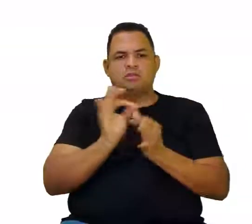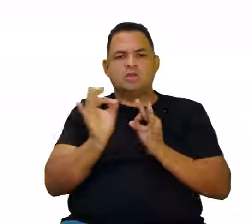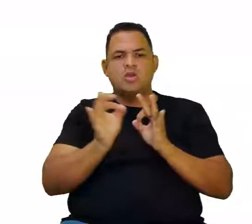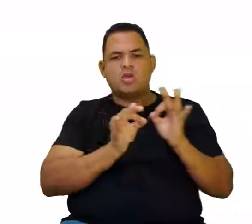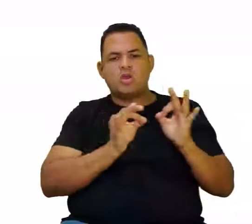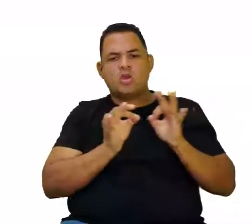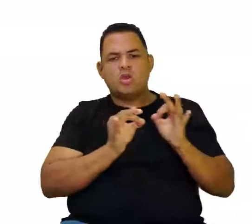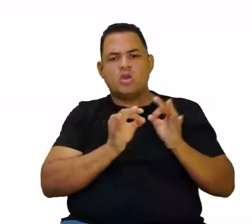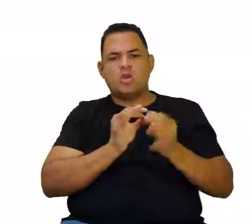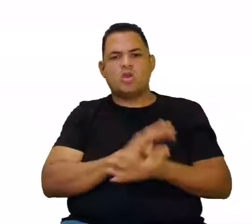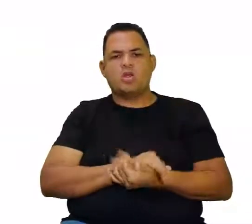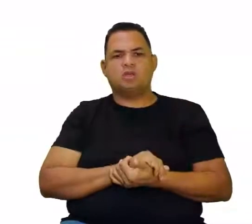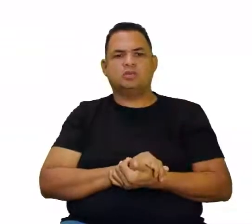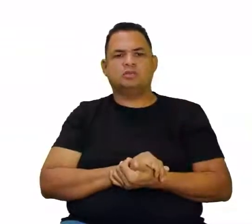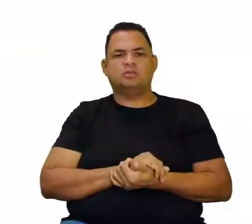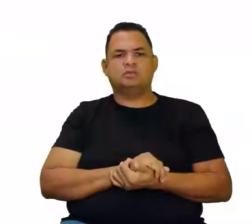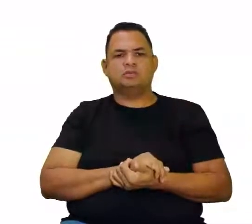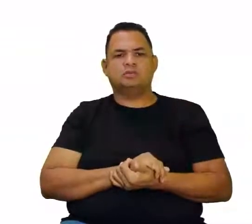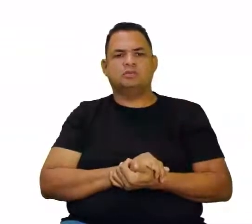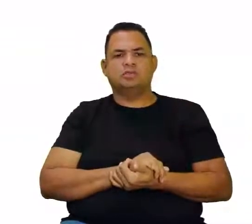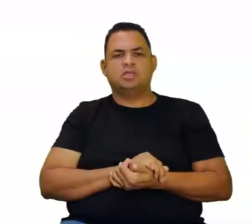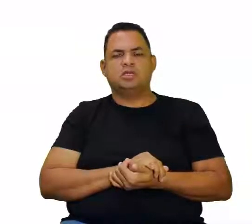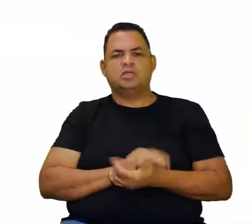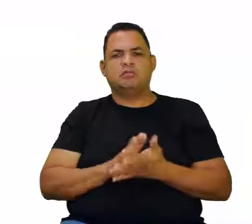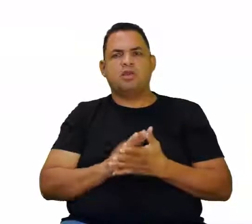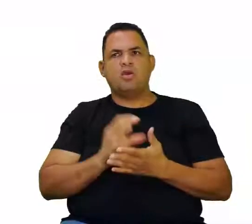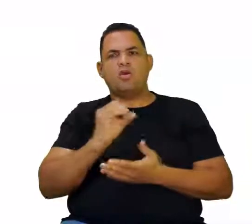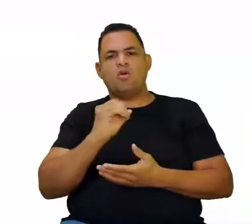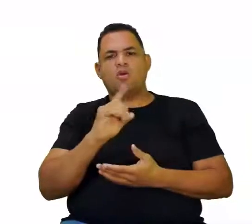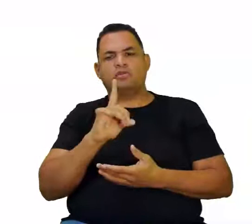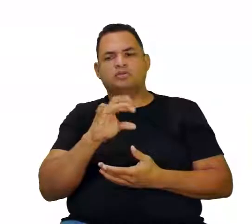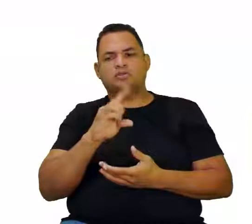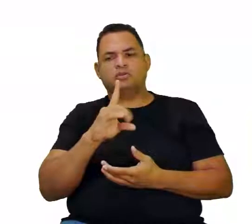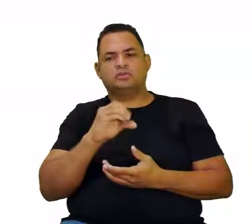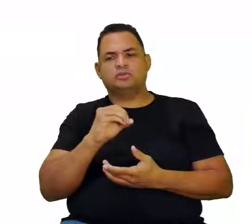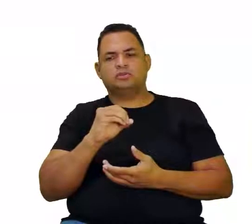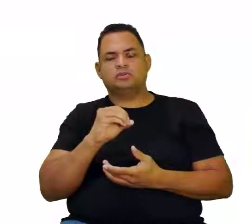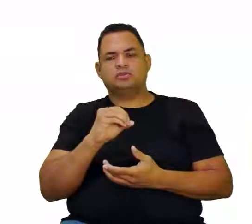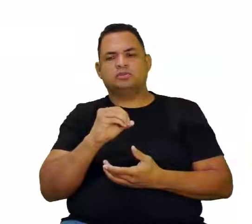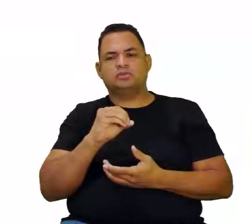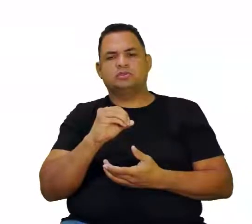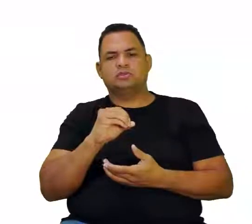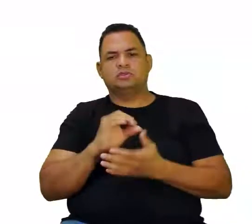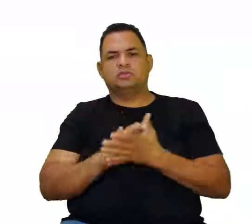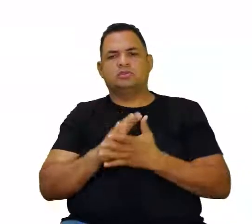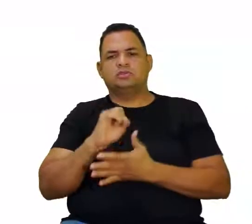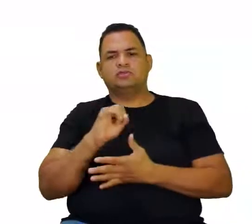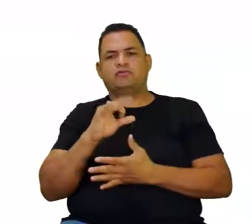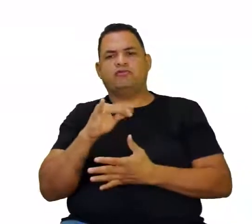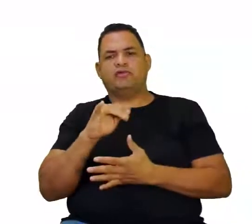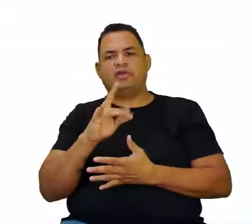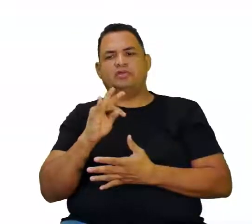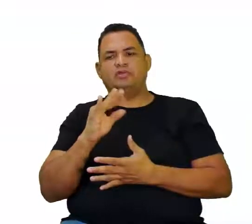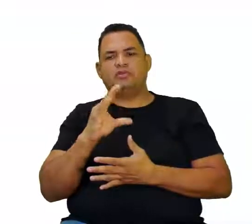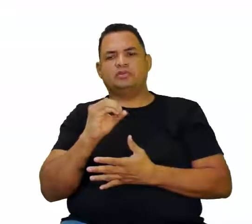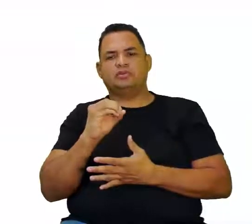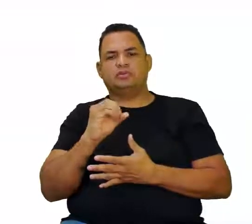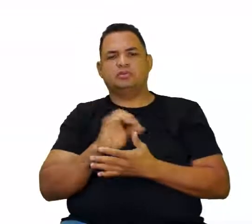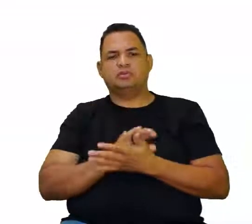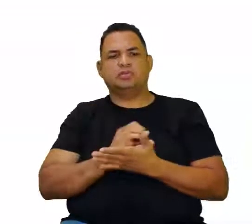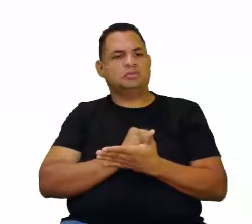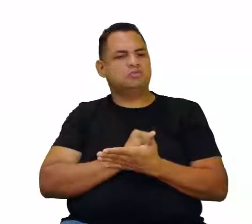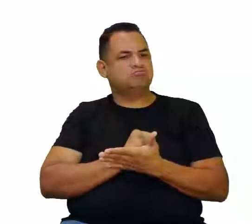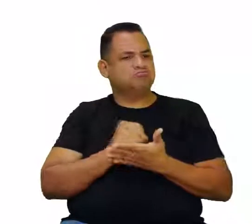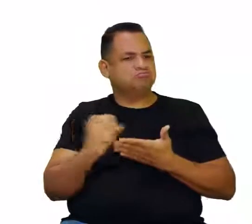de óxidos e de sulfetos, né? Que não são cloro, flúor, metano. Então, aqui a gente também tira a letra